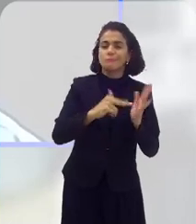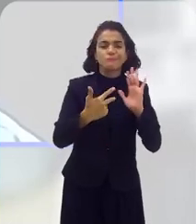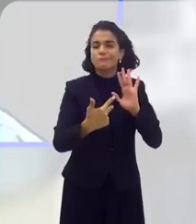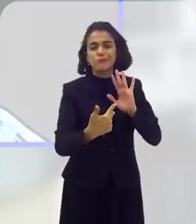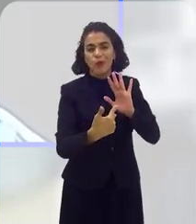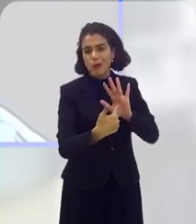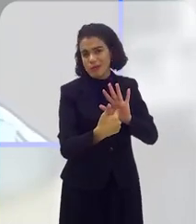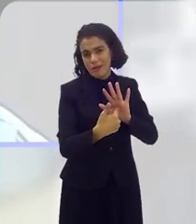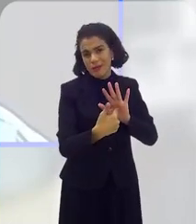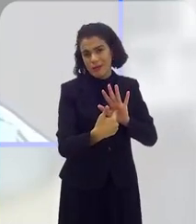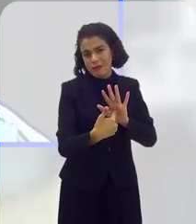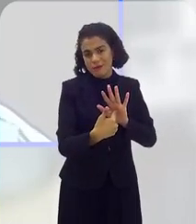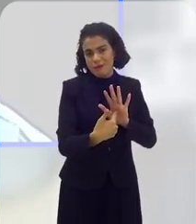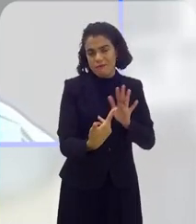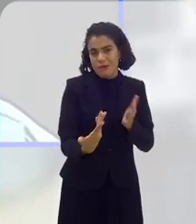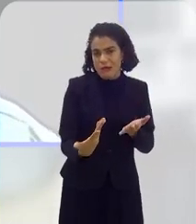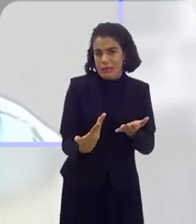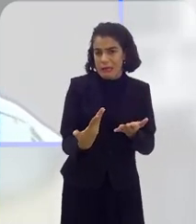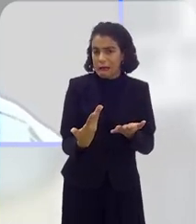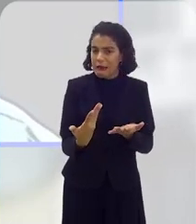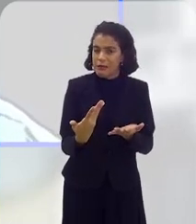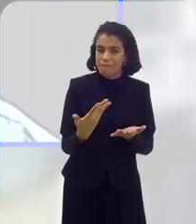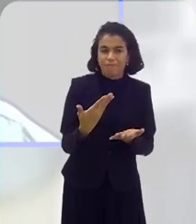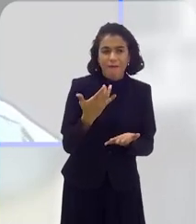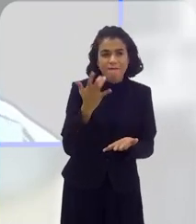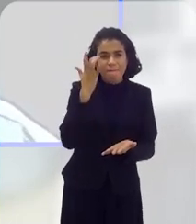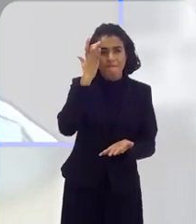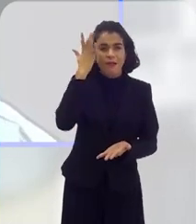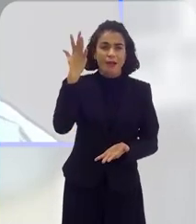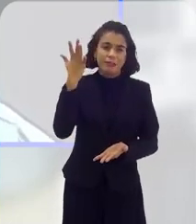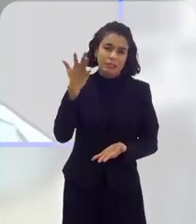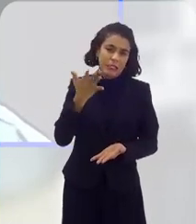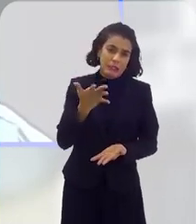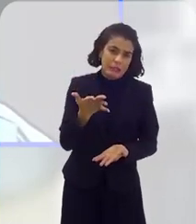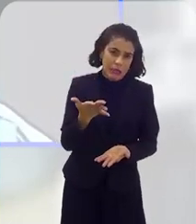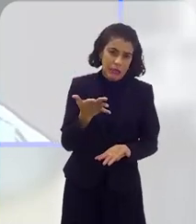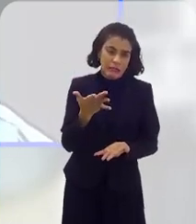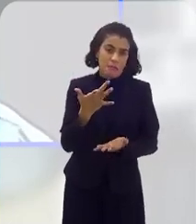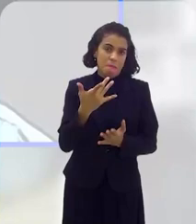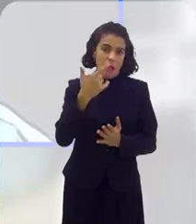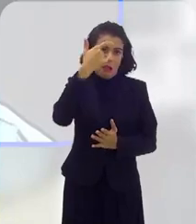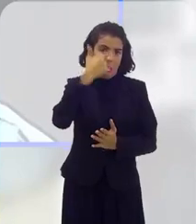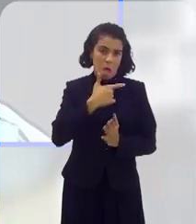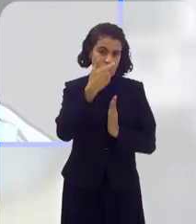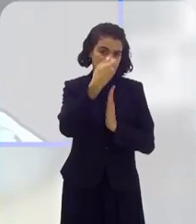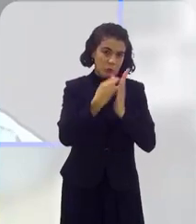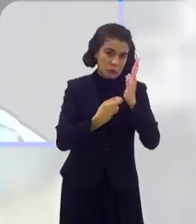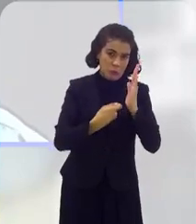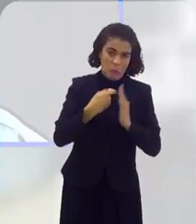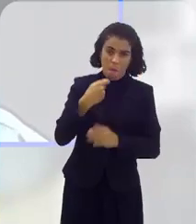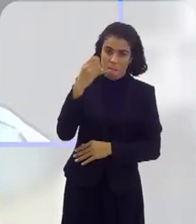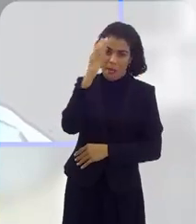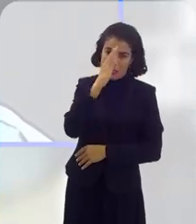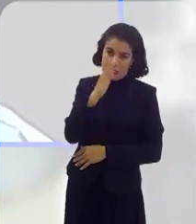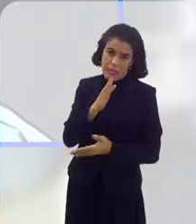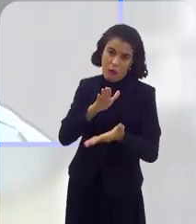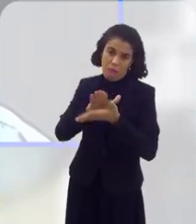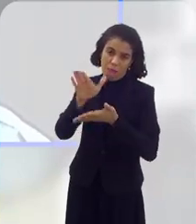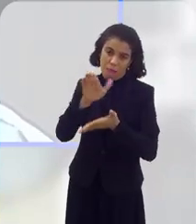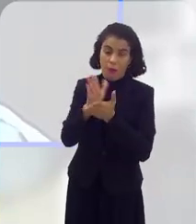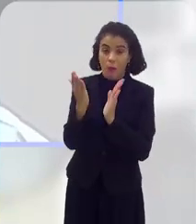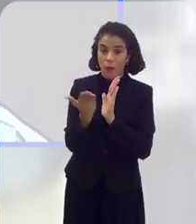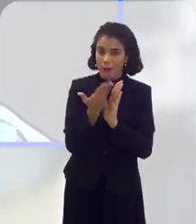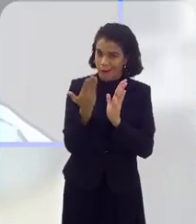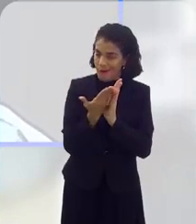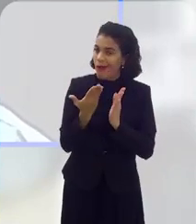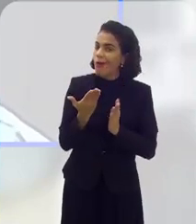reflete numa certa facilidade para um escritor nacional lançar um livro.